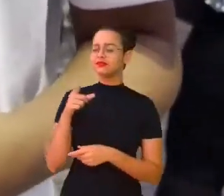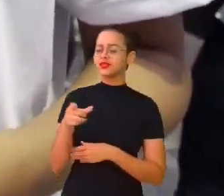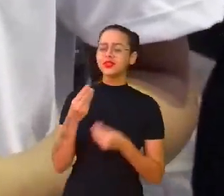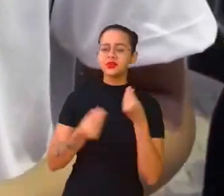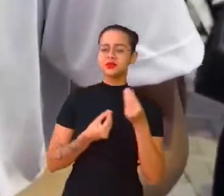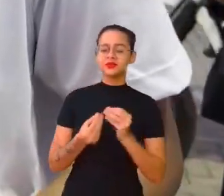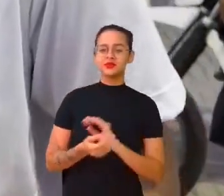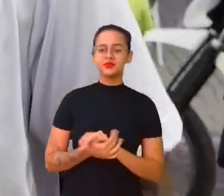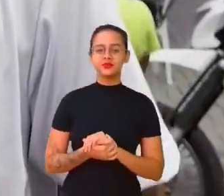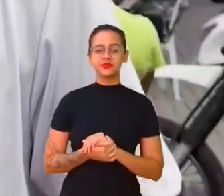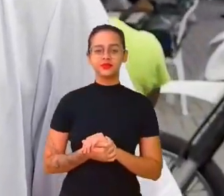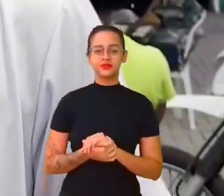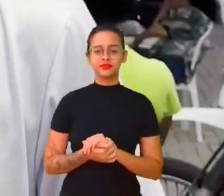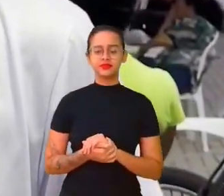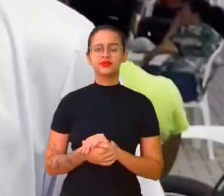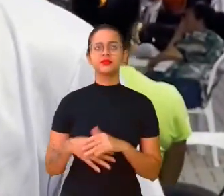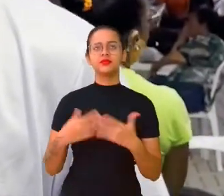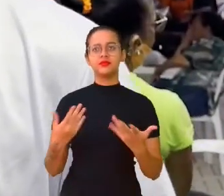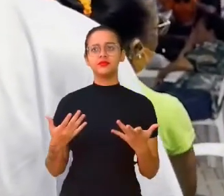como é que foi?